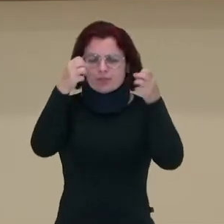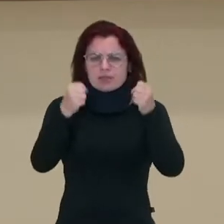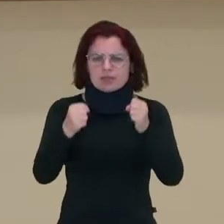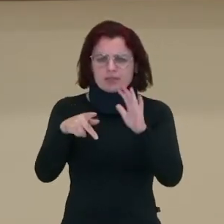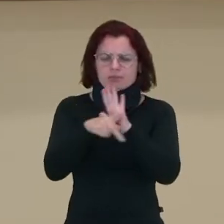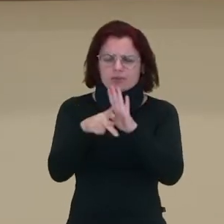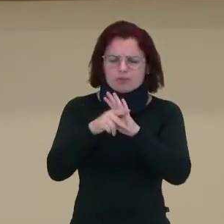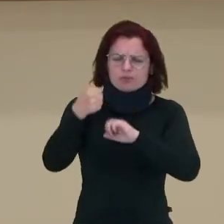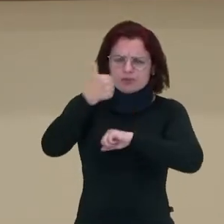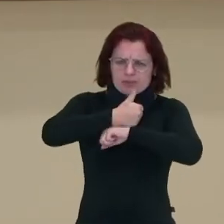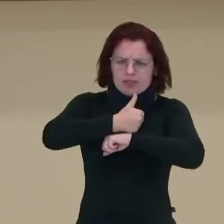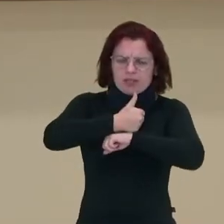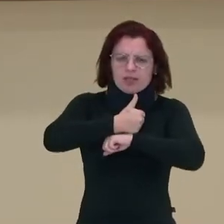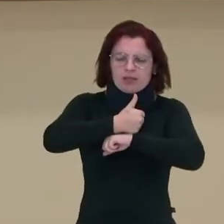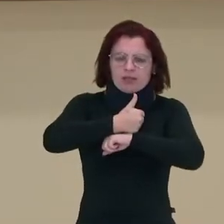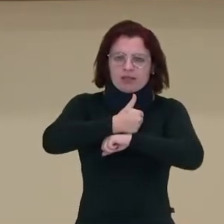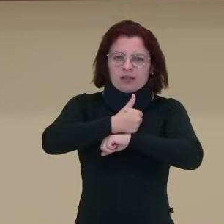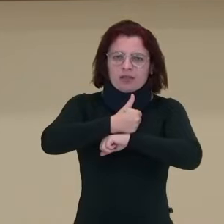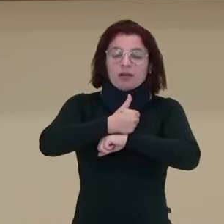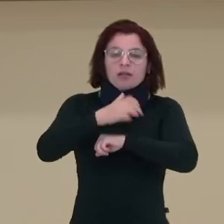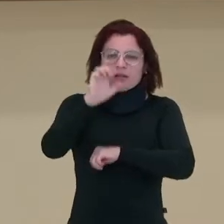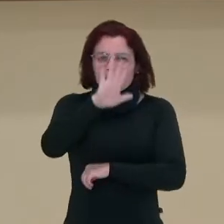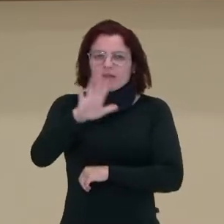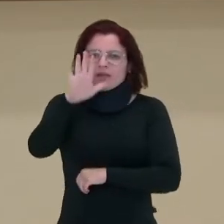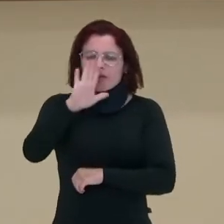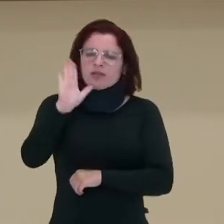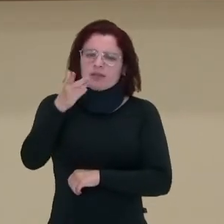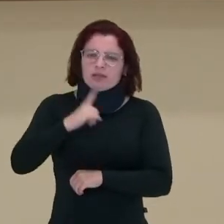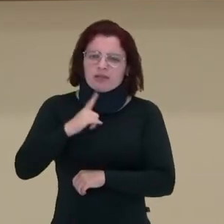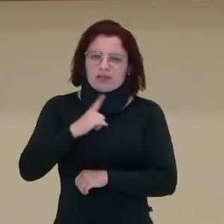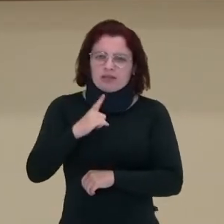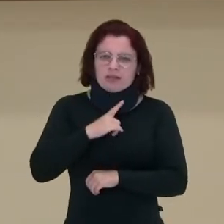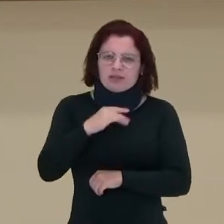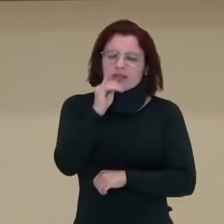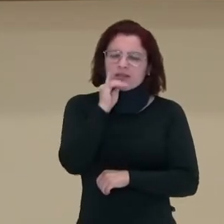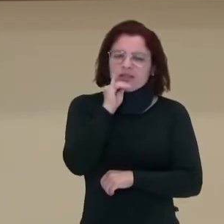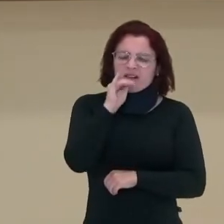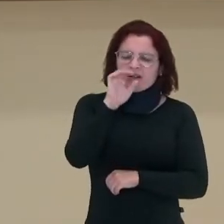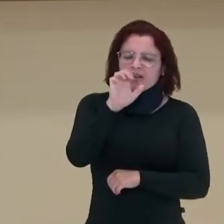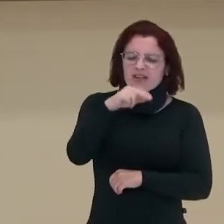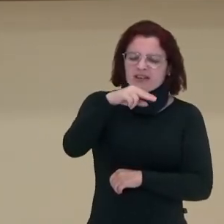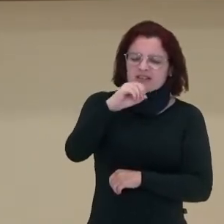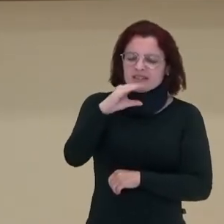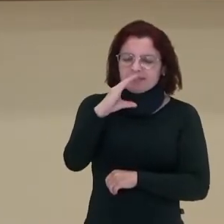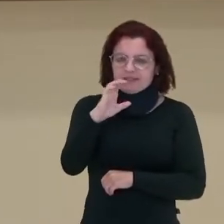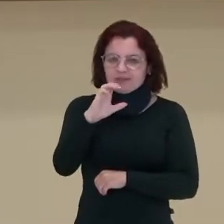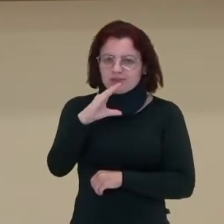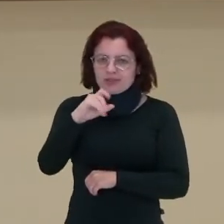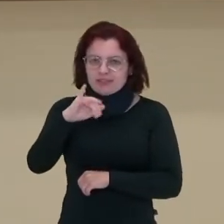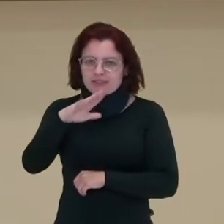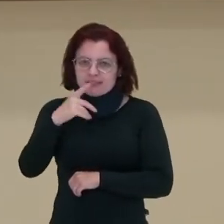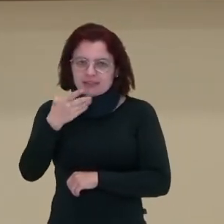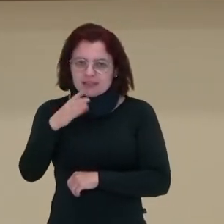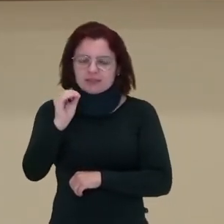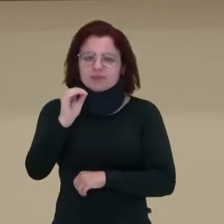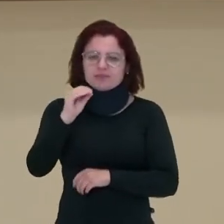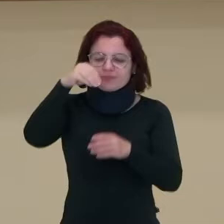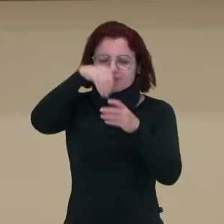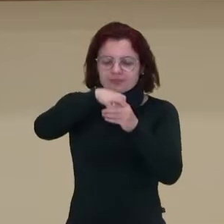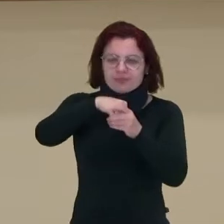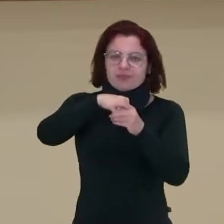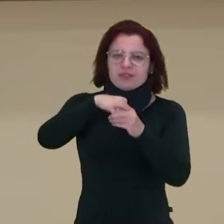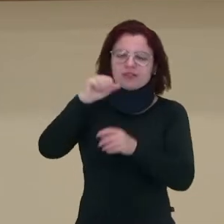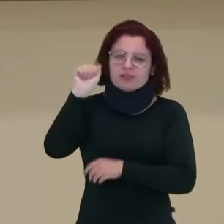ideia de dominar colônias, a Europa já estava fazendo com a neocolonização há muito tempo dentro ali do